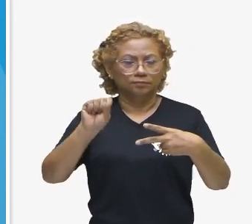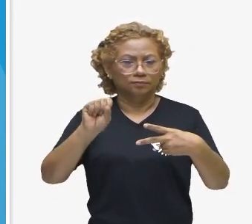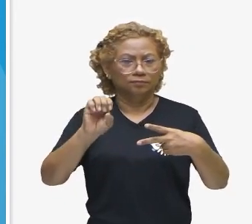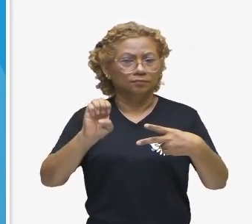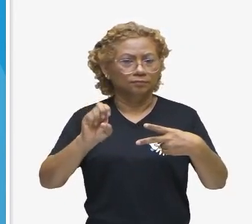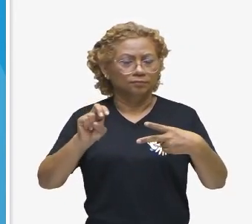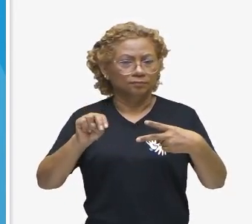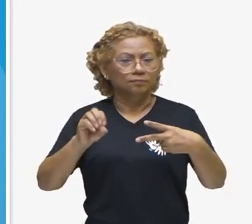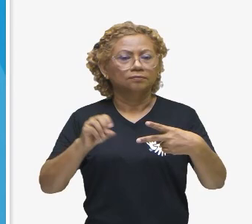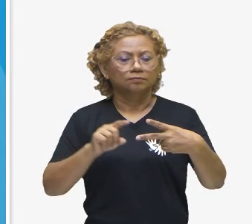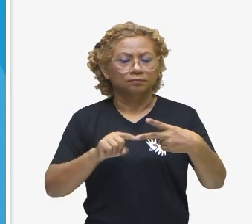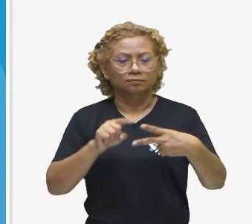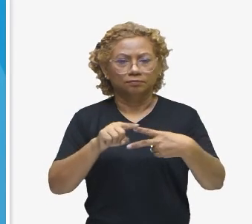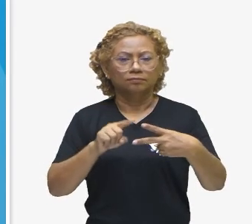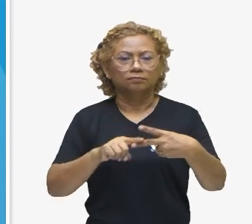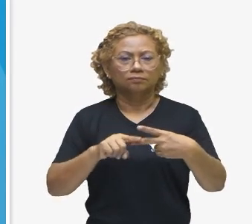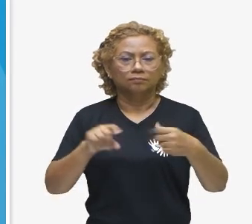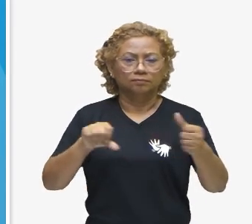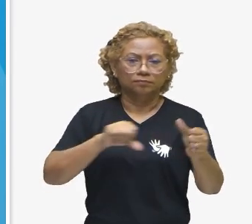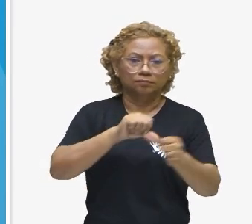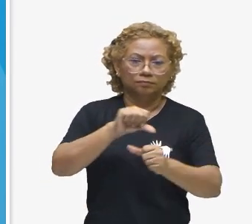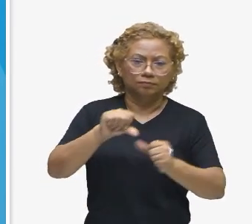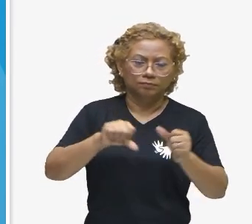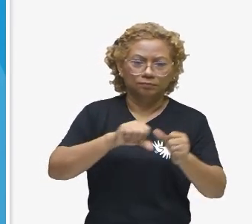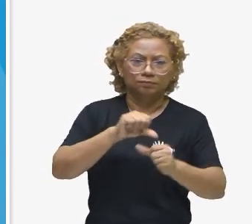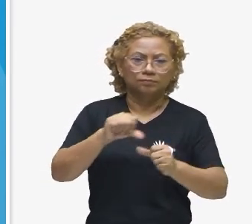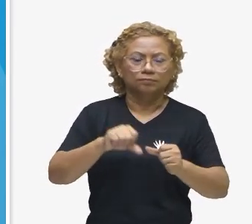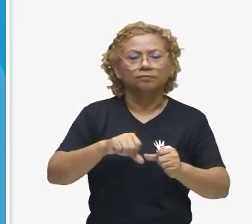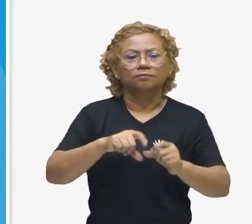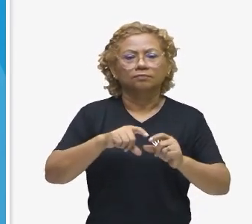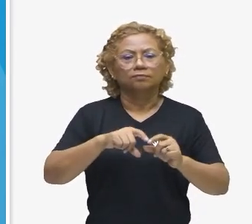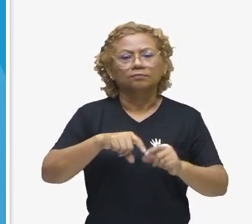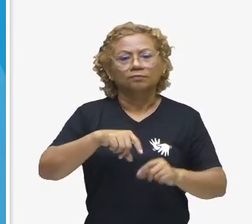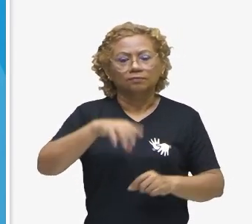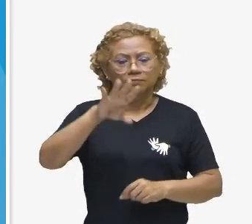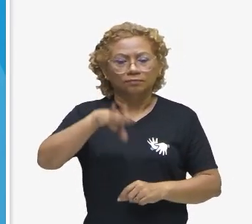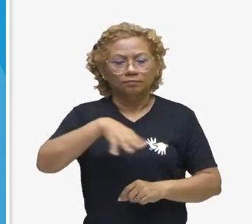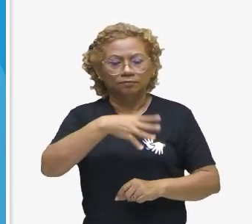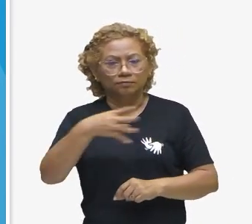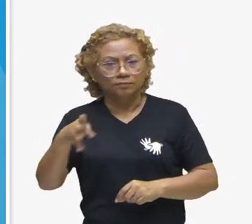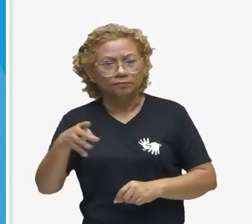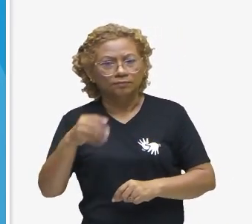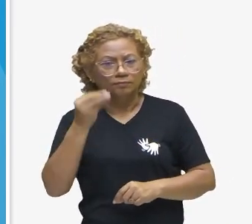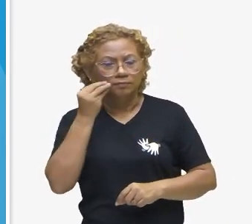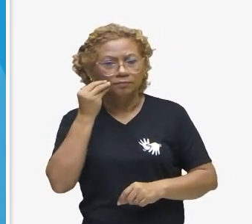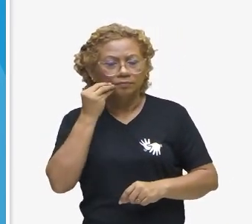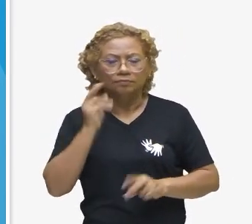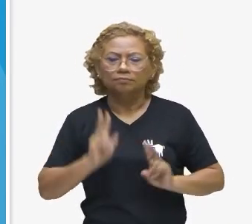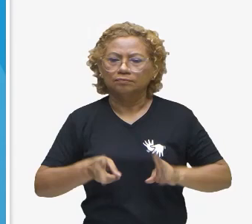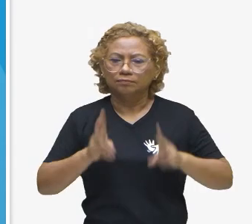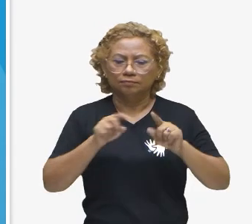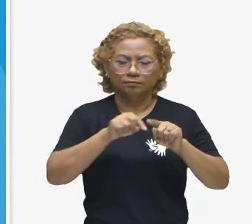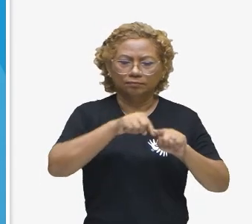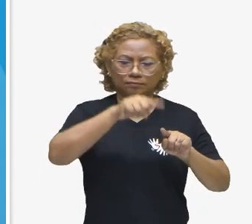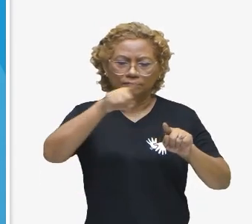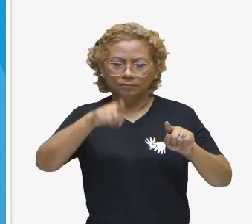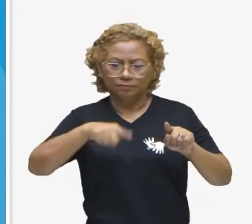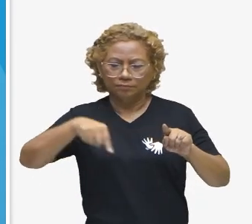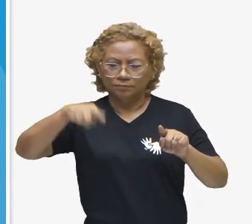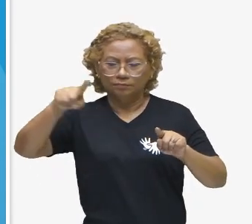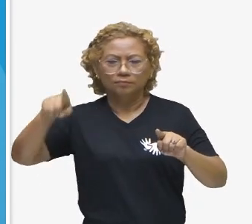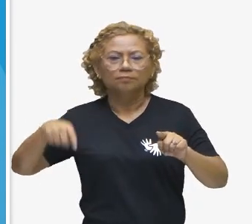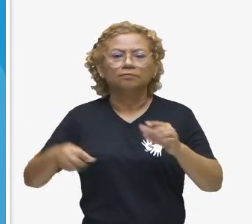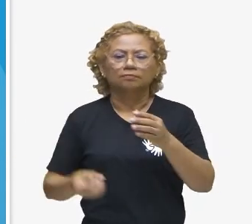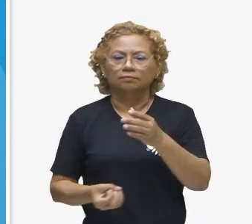vai sofrer uma alteração, mas ele não perde a essência. Veja que ele continua formando essas ondas, que a gente chama